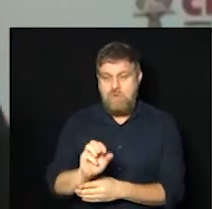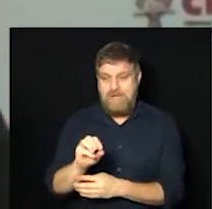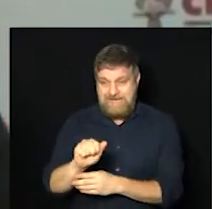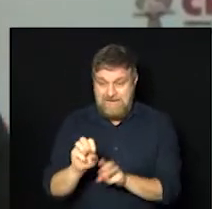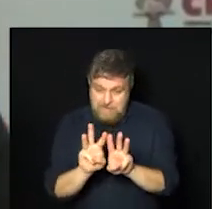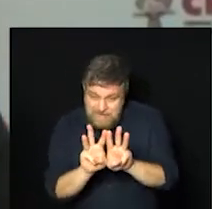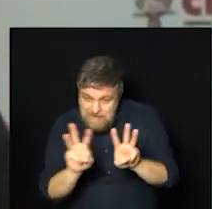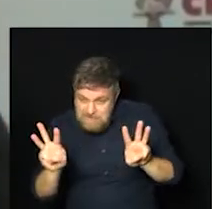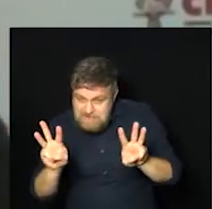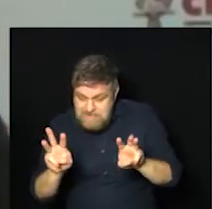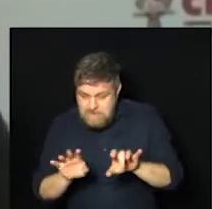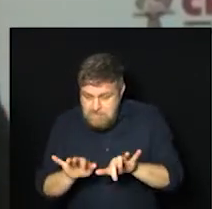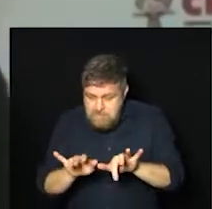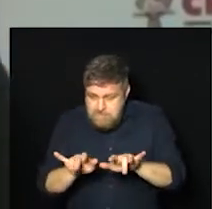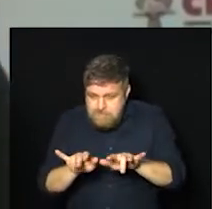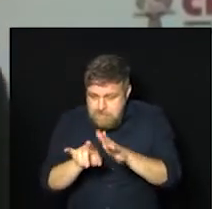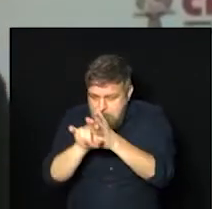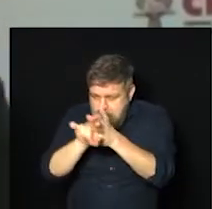CRAMI, né,